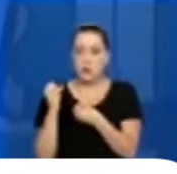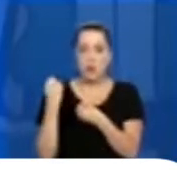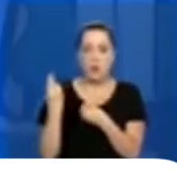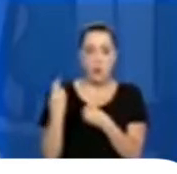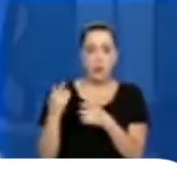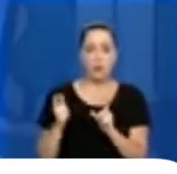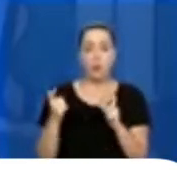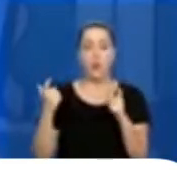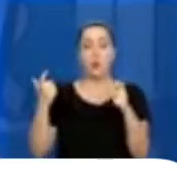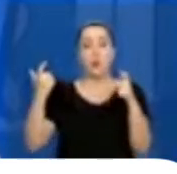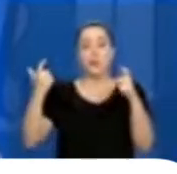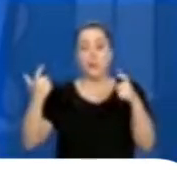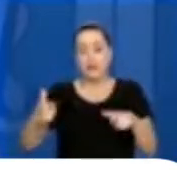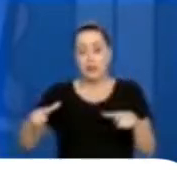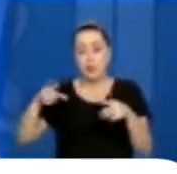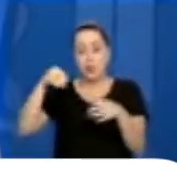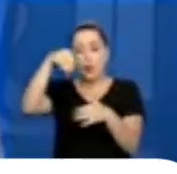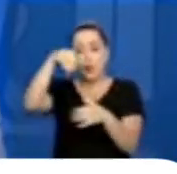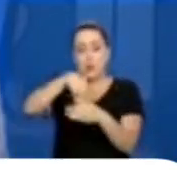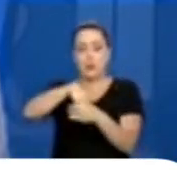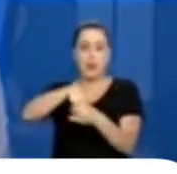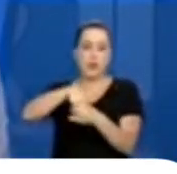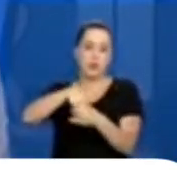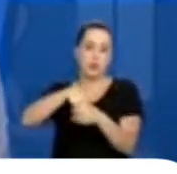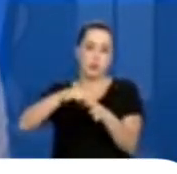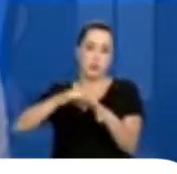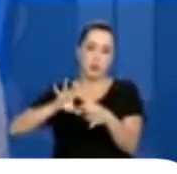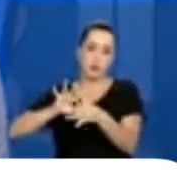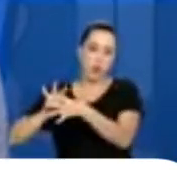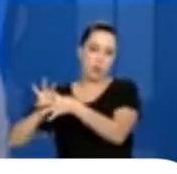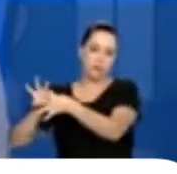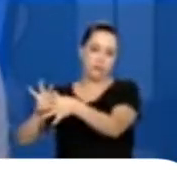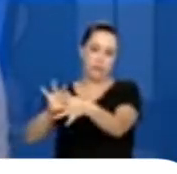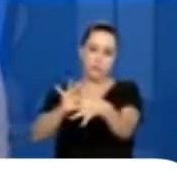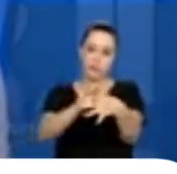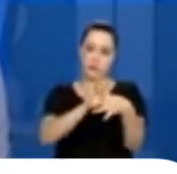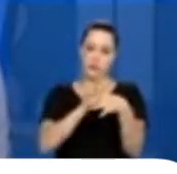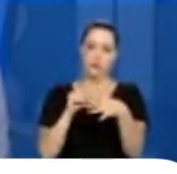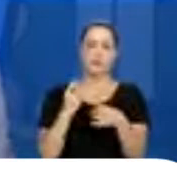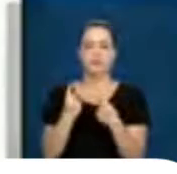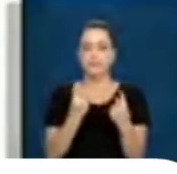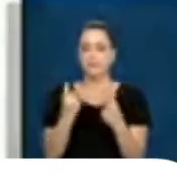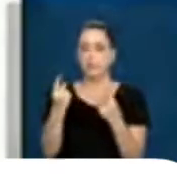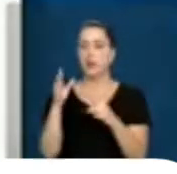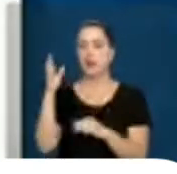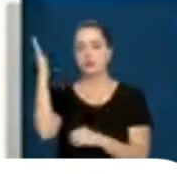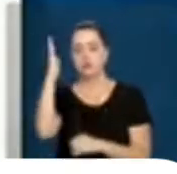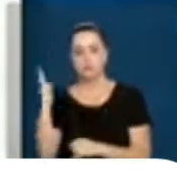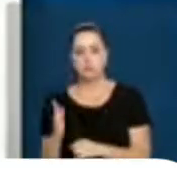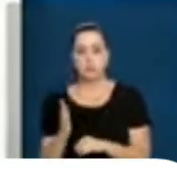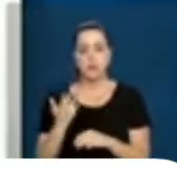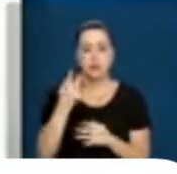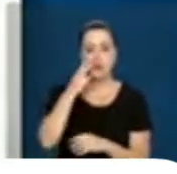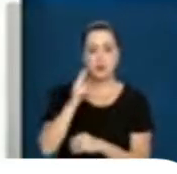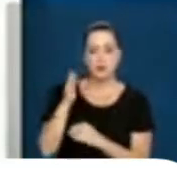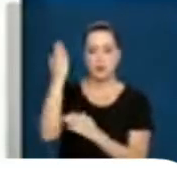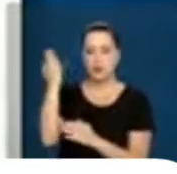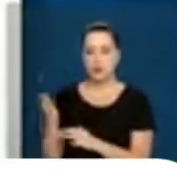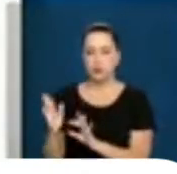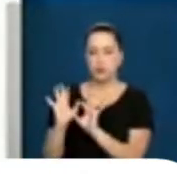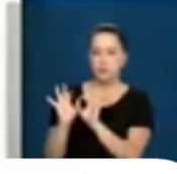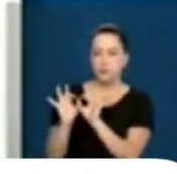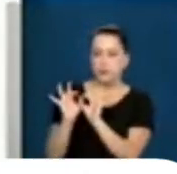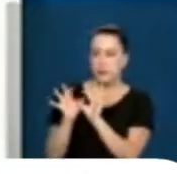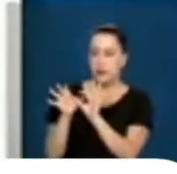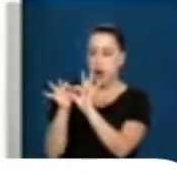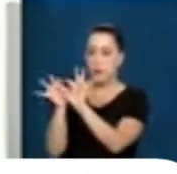mas dentro de uma rede de colaboração que existe em cada região do país. E olhando essa rede, ou seja,